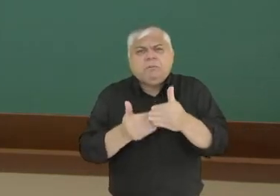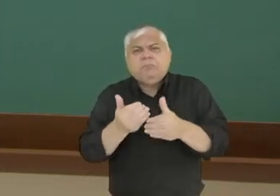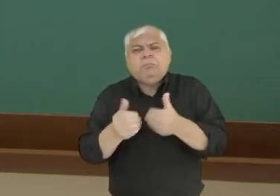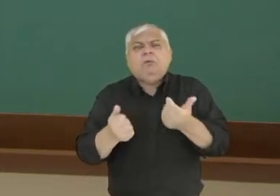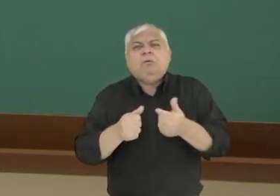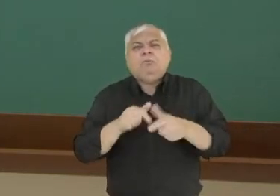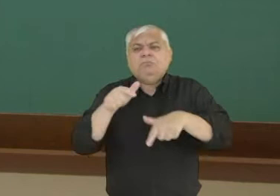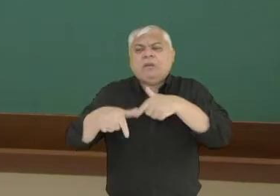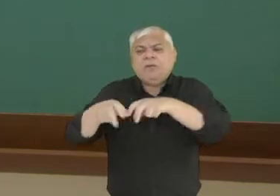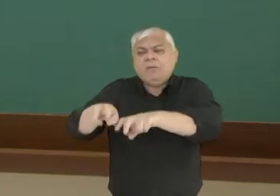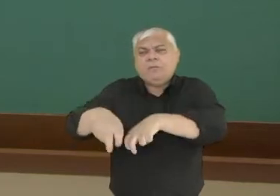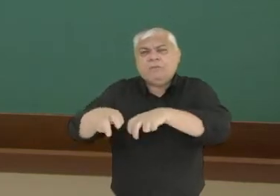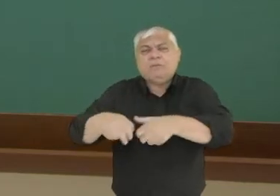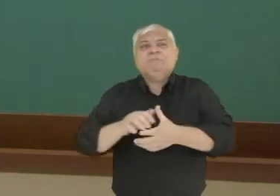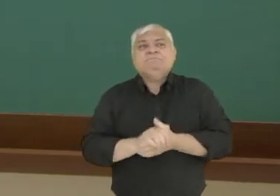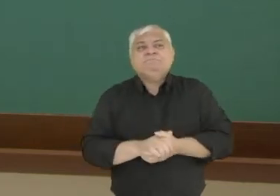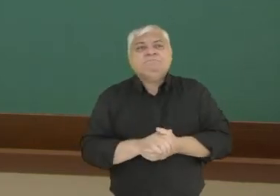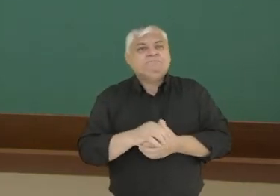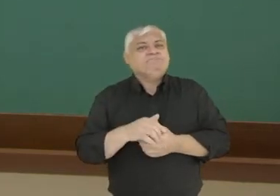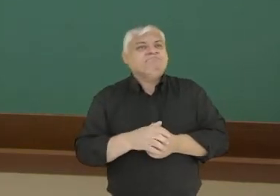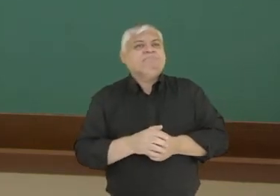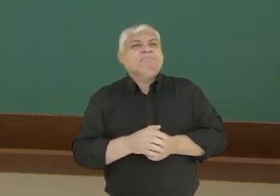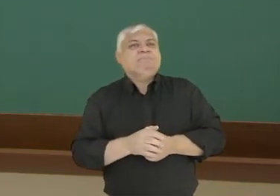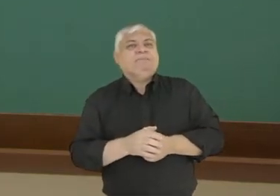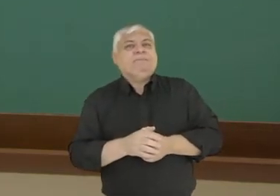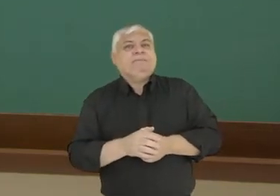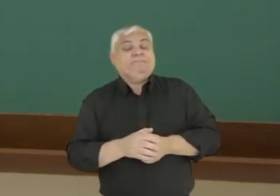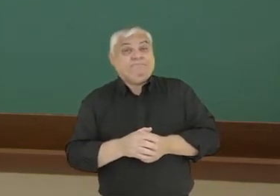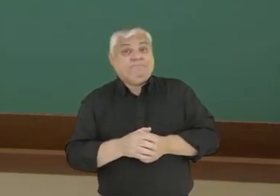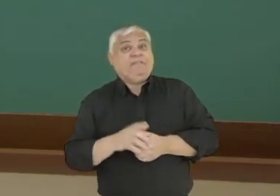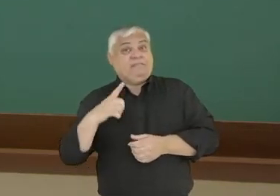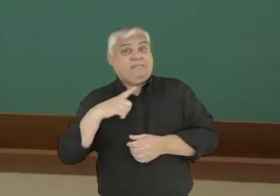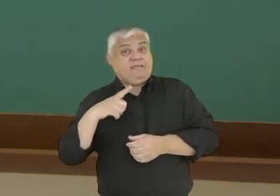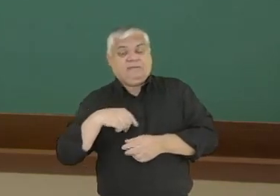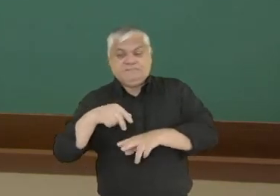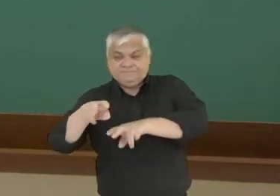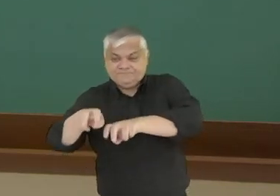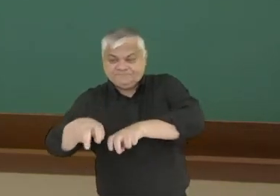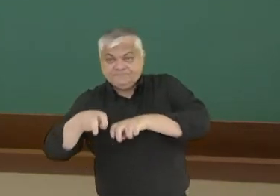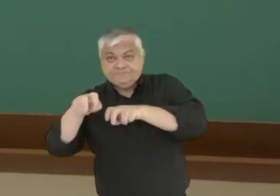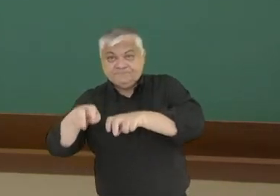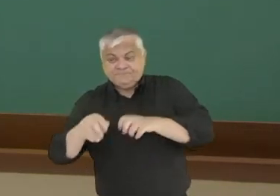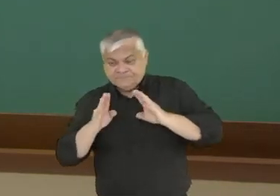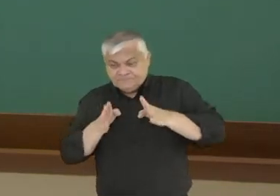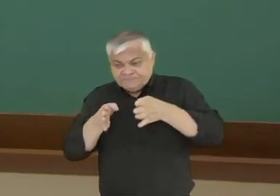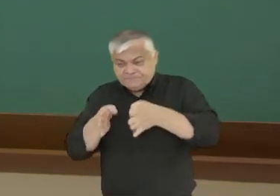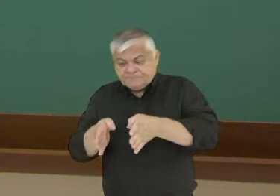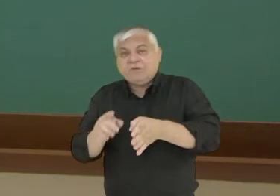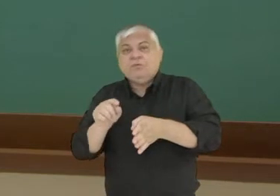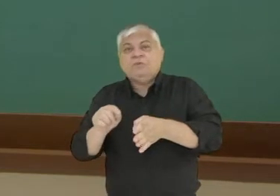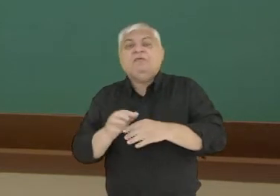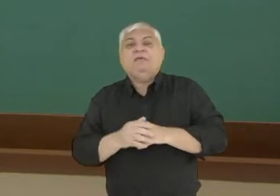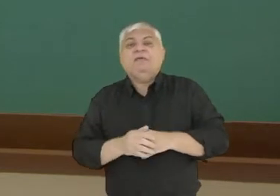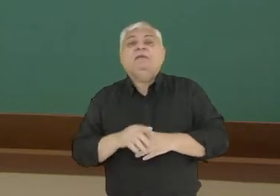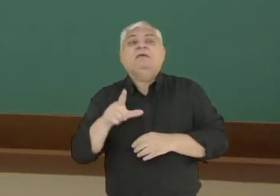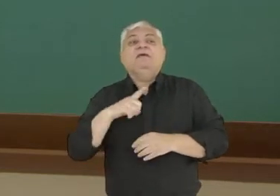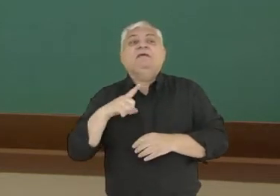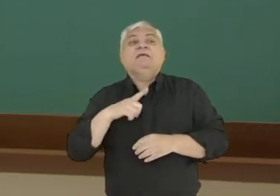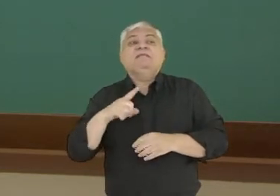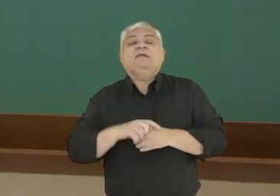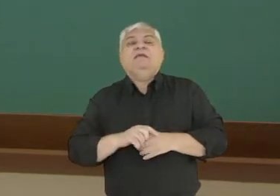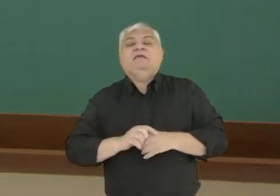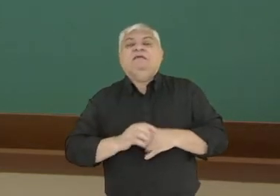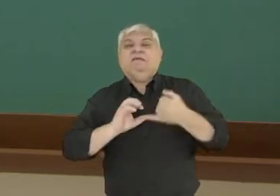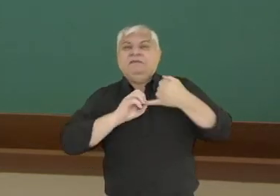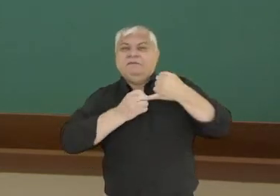agropecuária na região sul Vamos pensar juntos ali a produção agrícola é voltada sobretudo para o cultivo do que